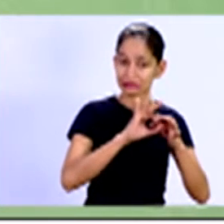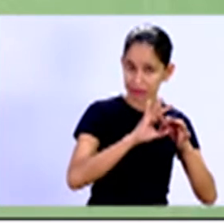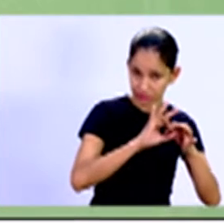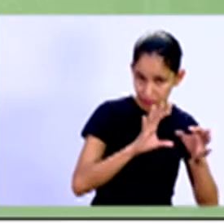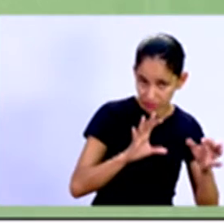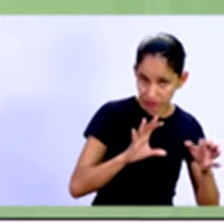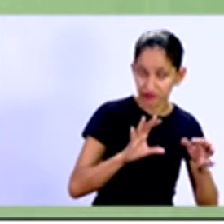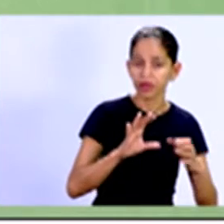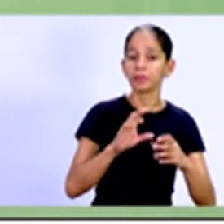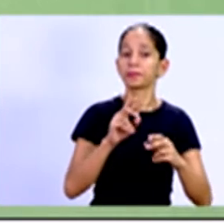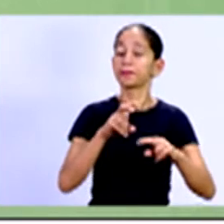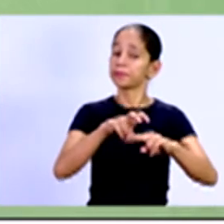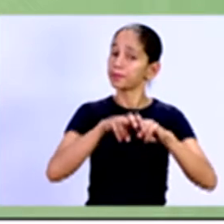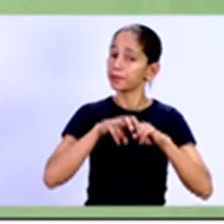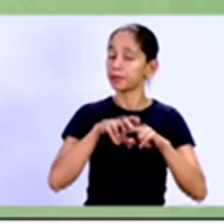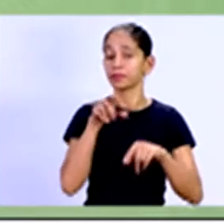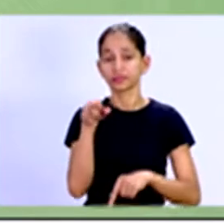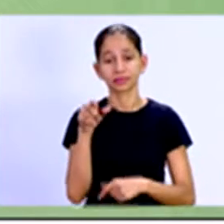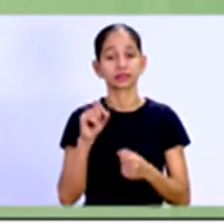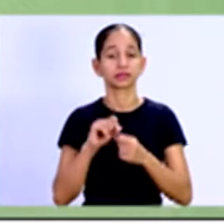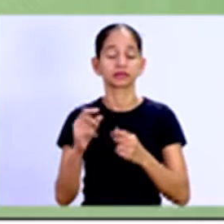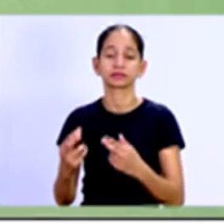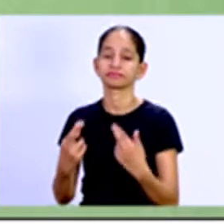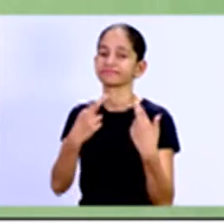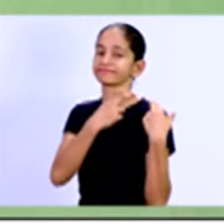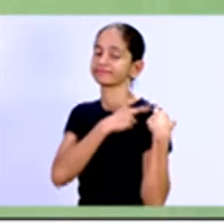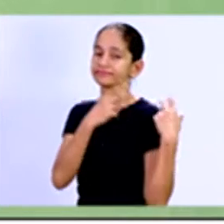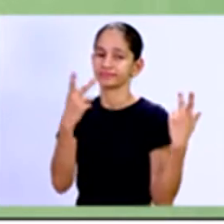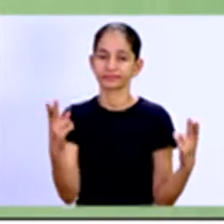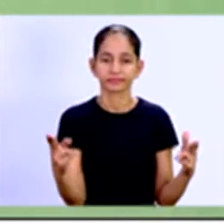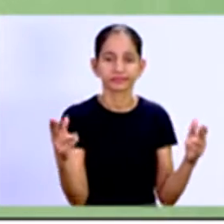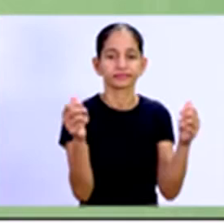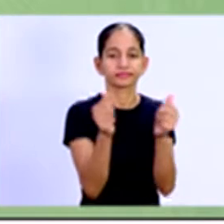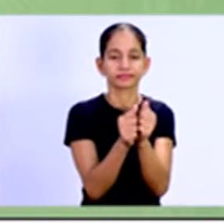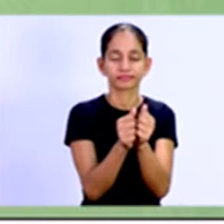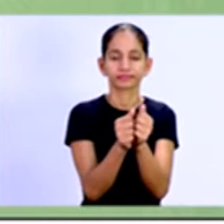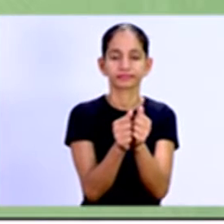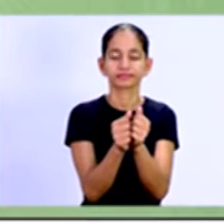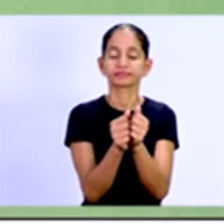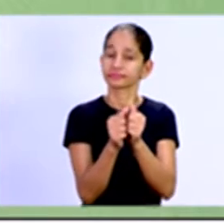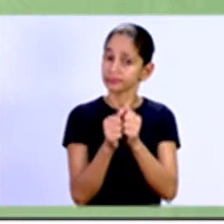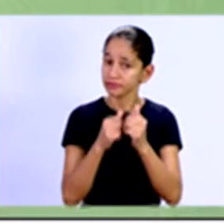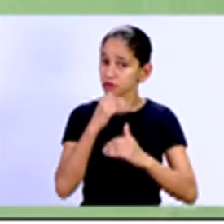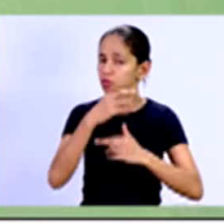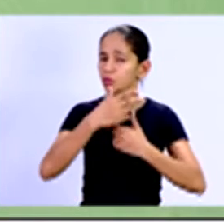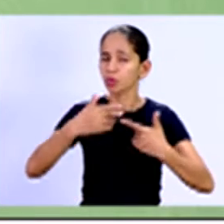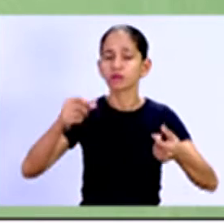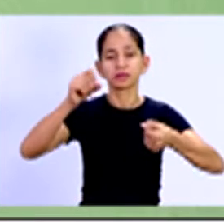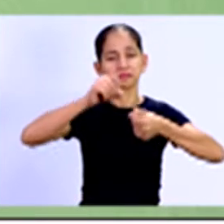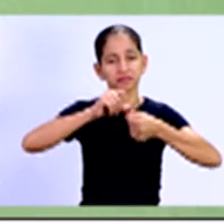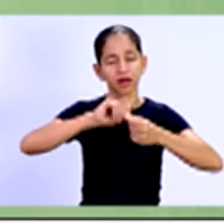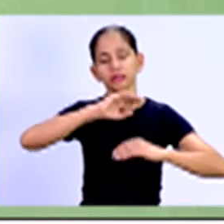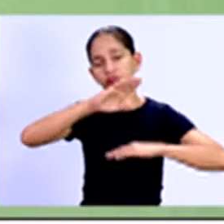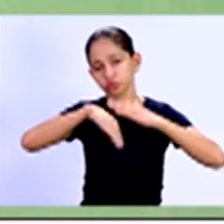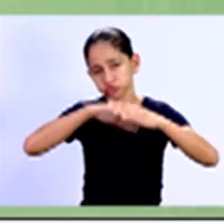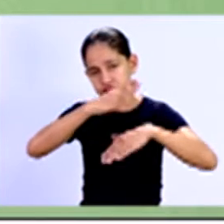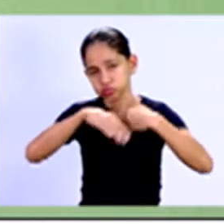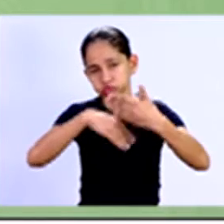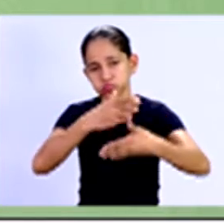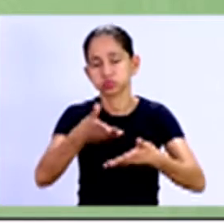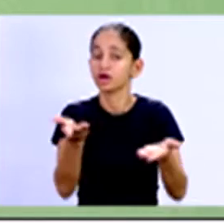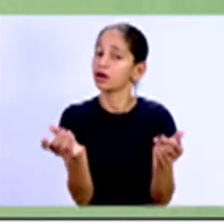e ele tem que ser responsável, né, pelas suas ações. Então, isso